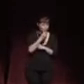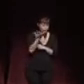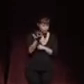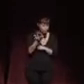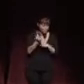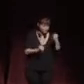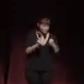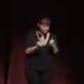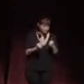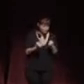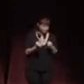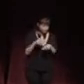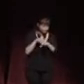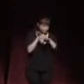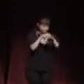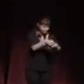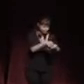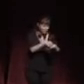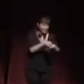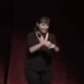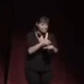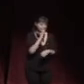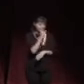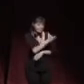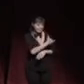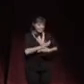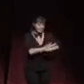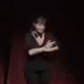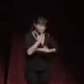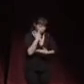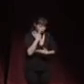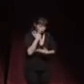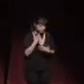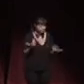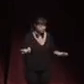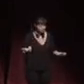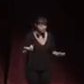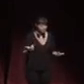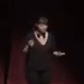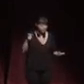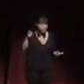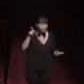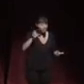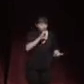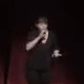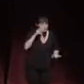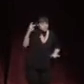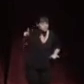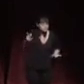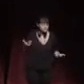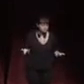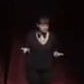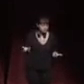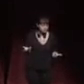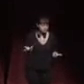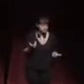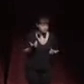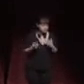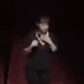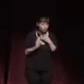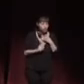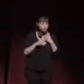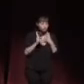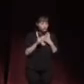entregador que te trouxe a questão do neném que chorava muito, era uma urgência dele. Como é que nós estamos